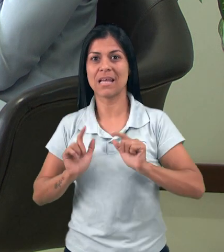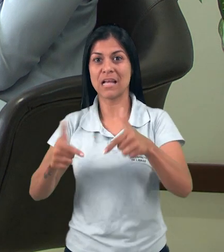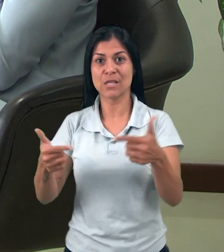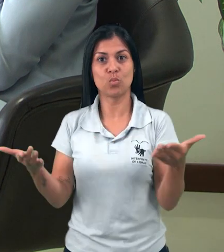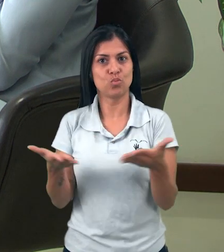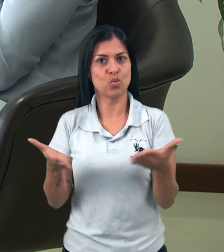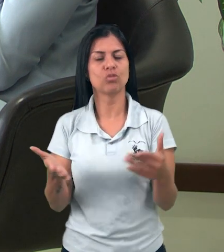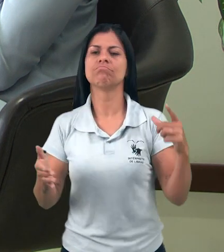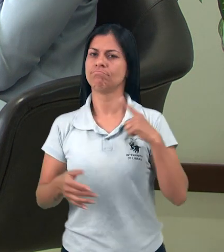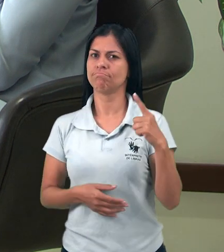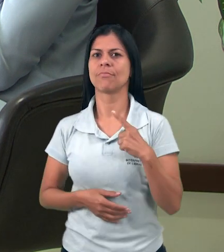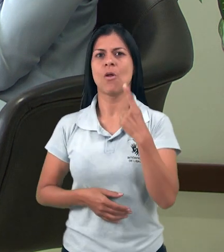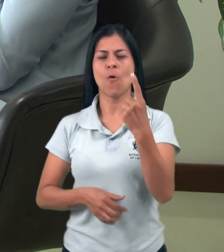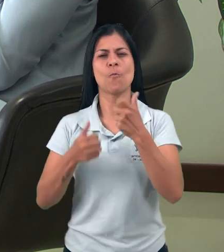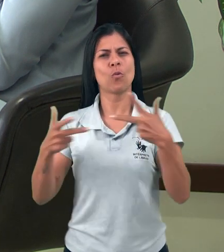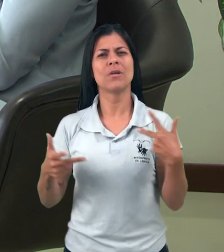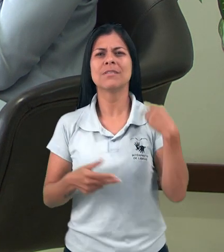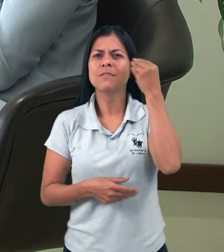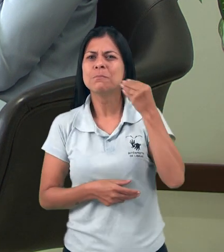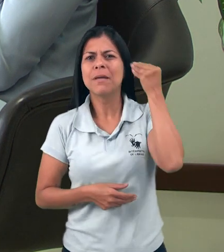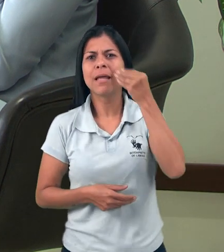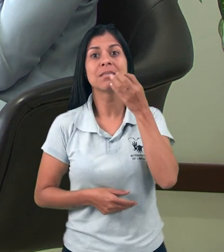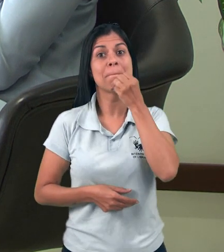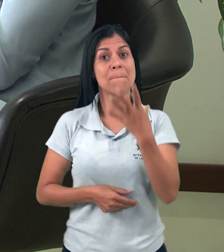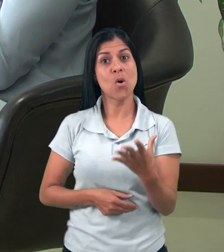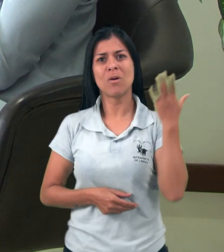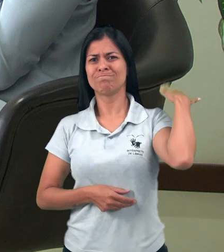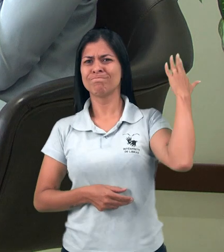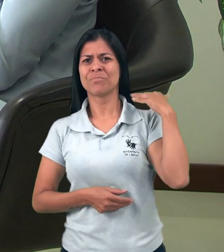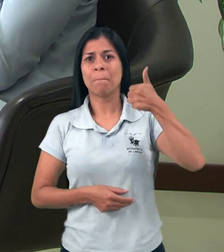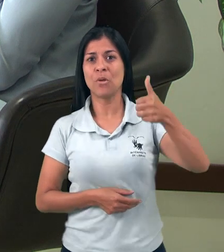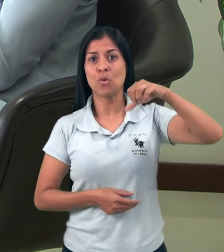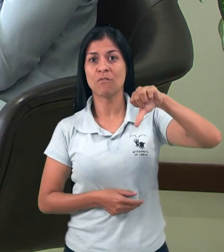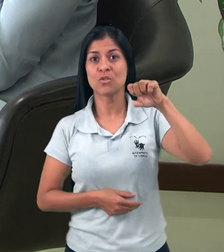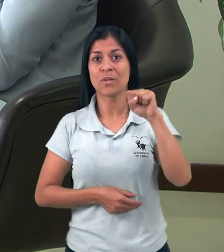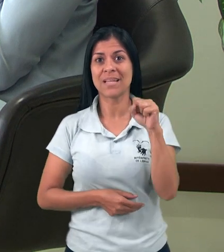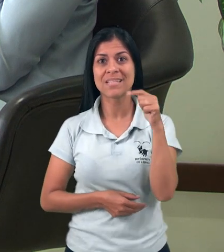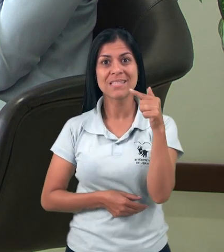Pesquisa em Ação de hoje trata de uma iniciativa bem interessante que é desenvolvida pela UFES desde